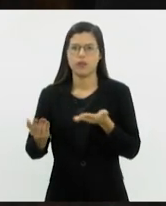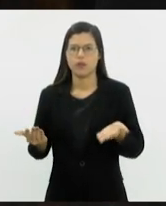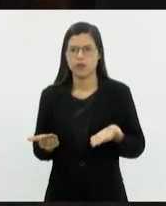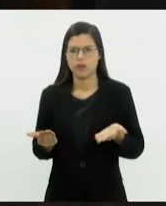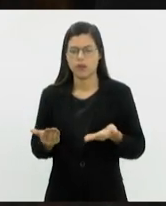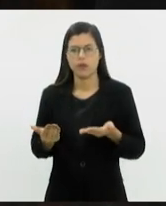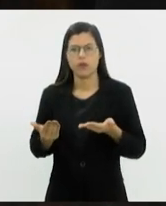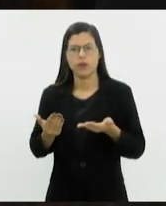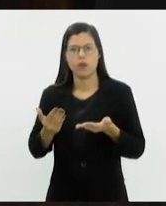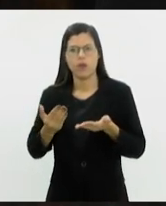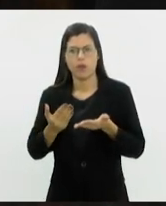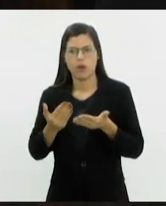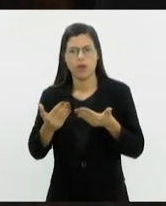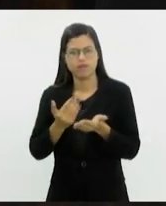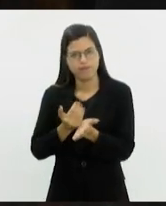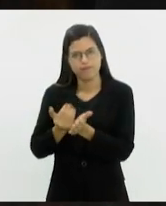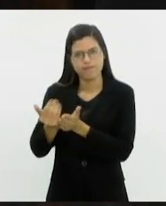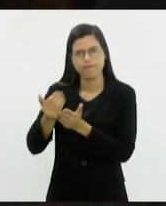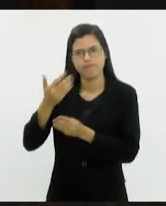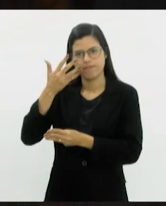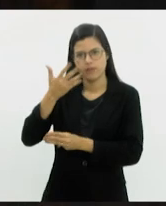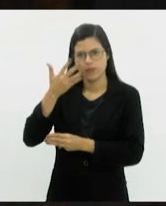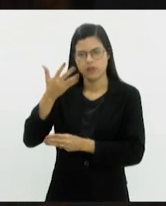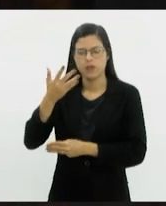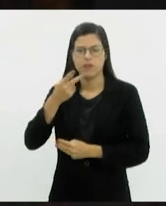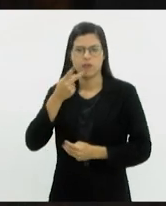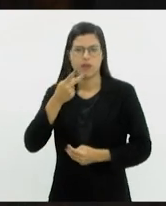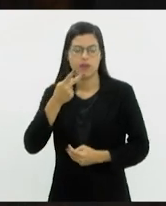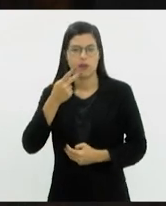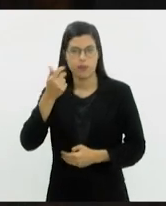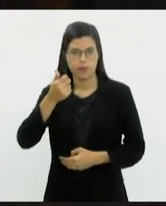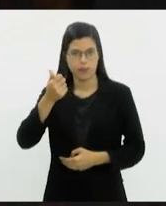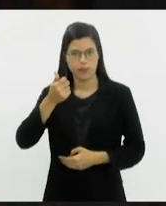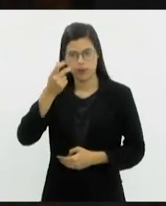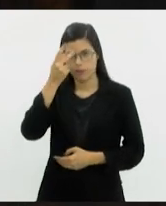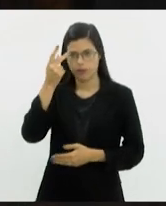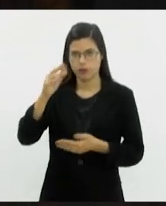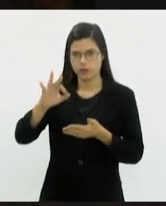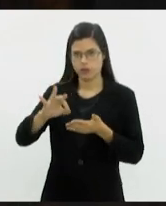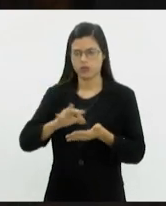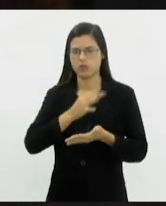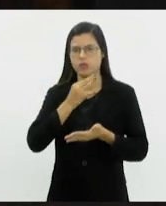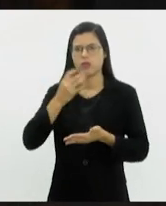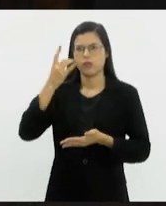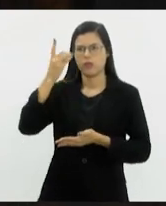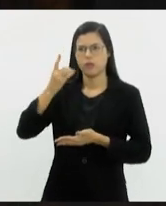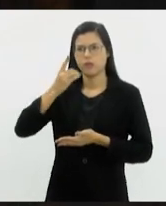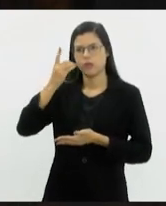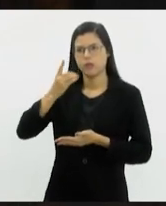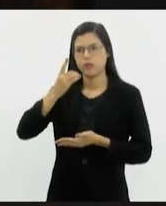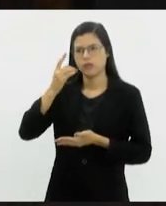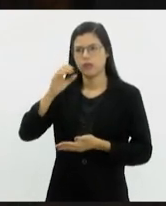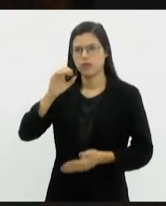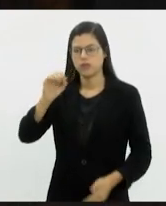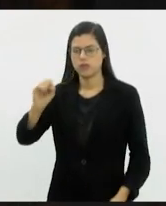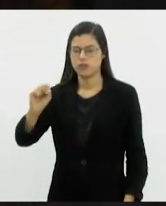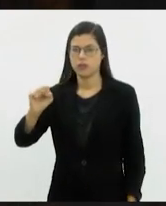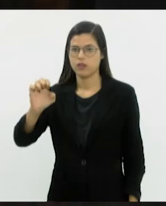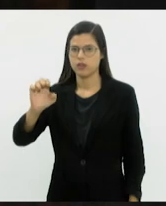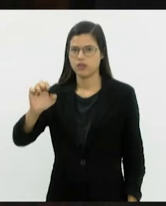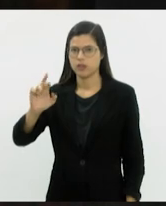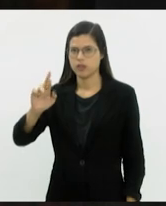ao expediente inicial. O primeiro orador inscrito é o nobre deputado Sérgio